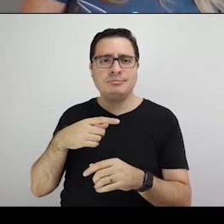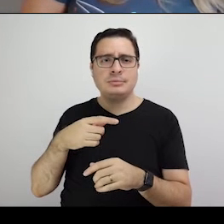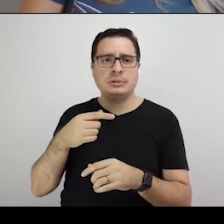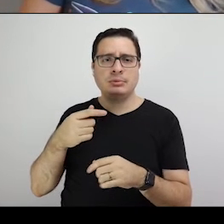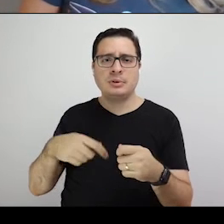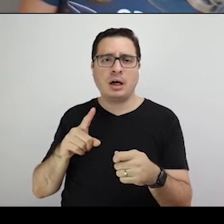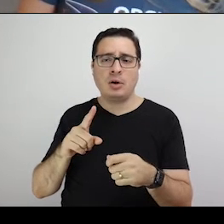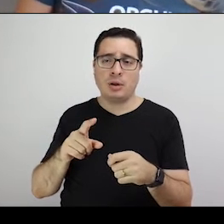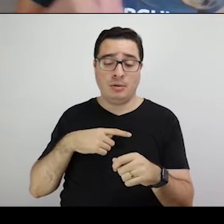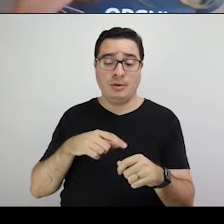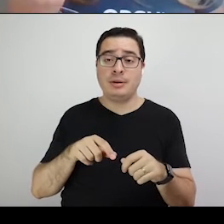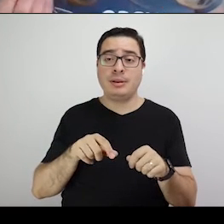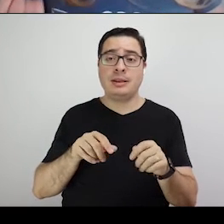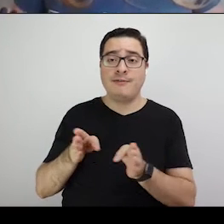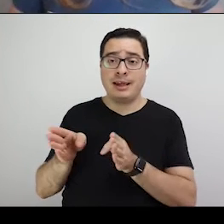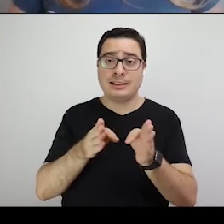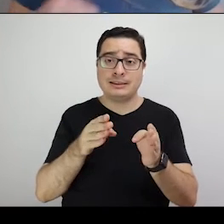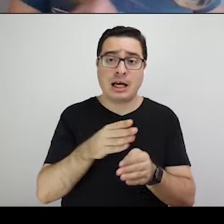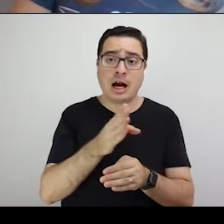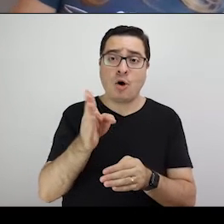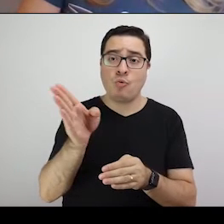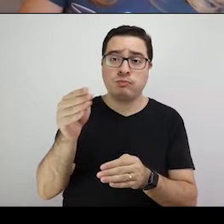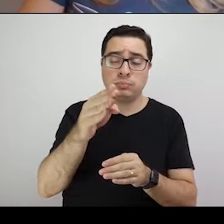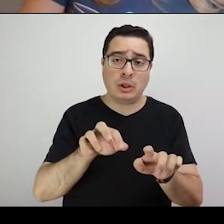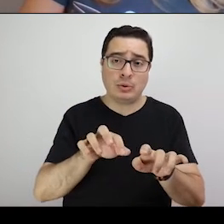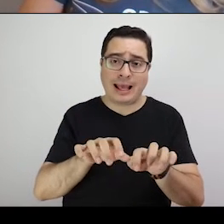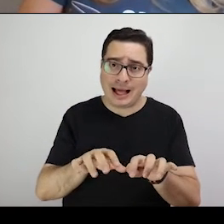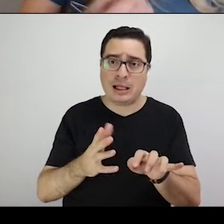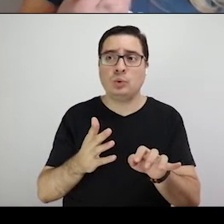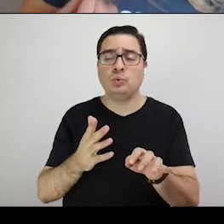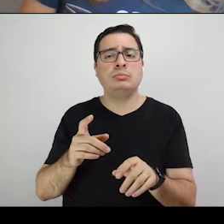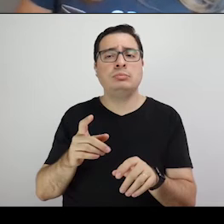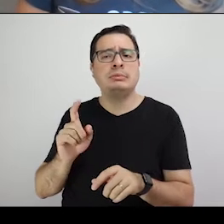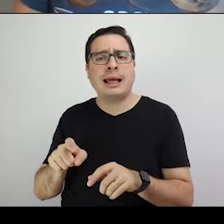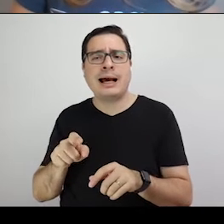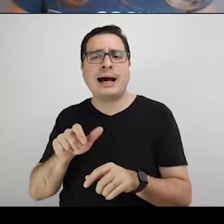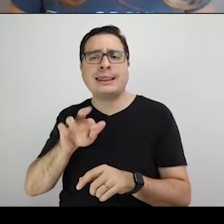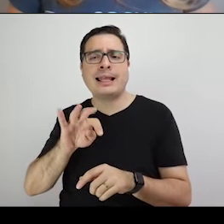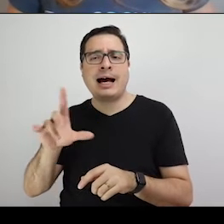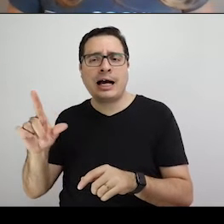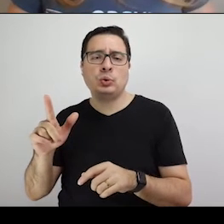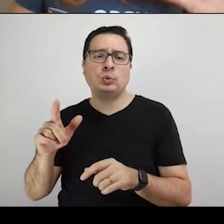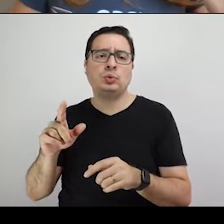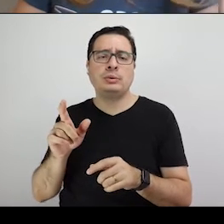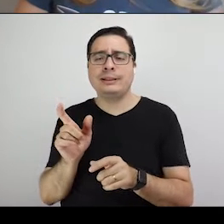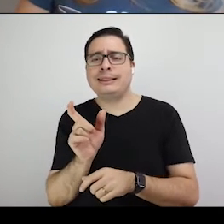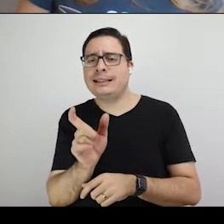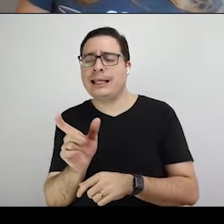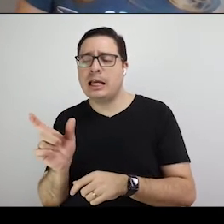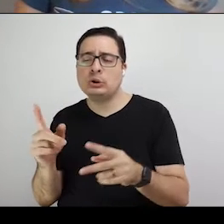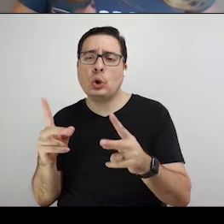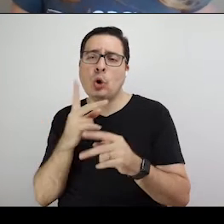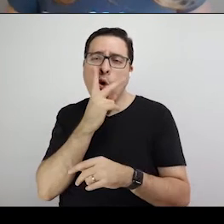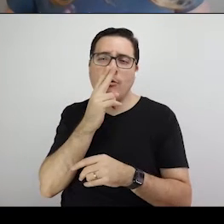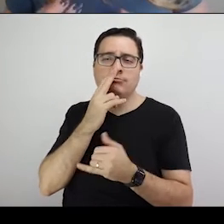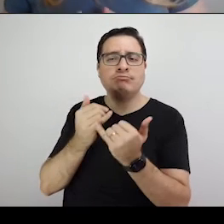pelo teclado, teclas de navegação e de atalho, equivalentes textuais, né? Equivalentes